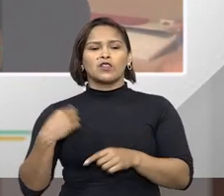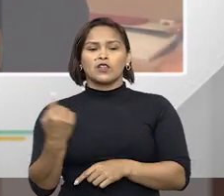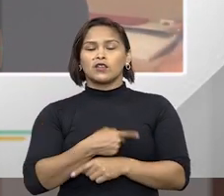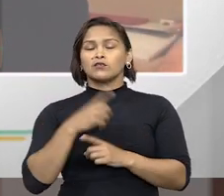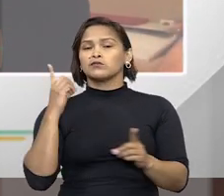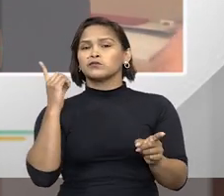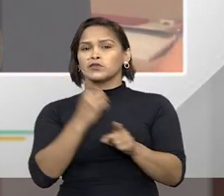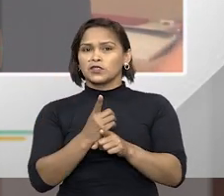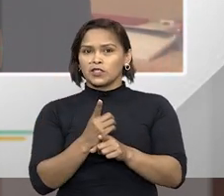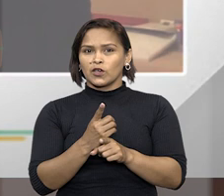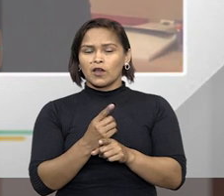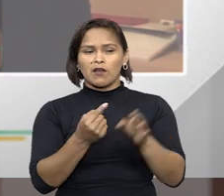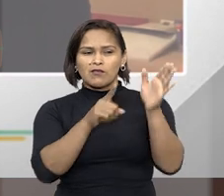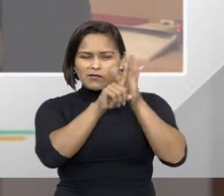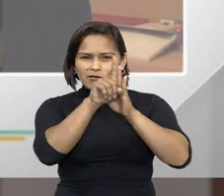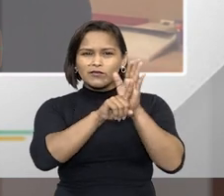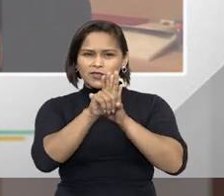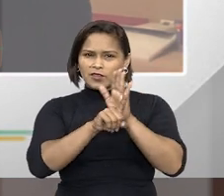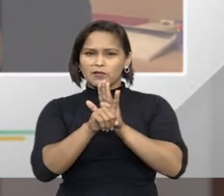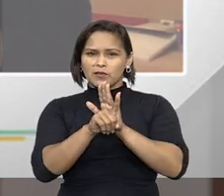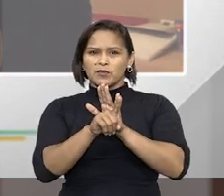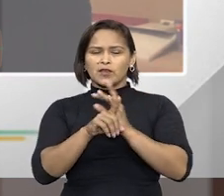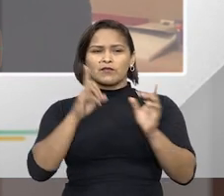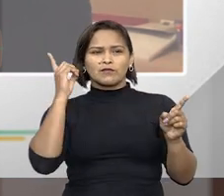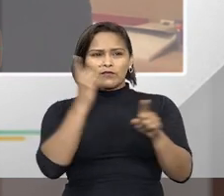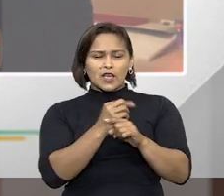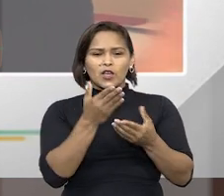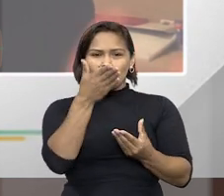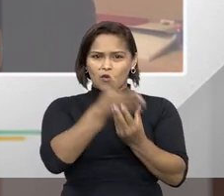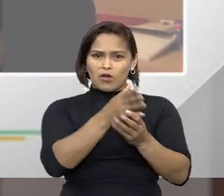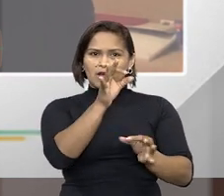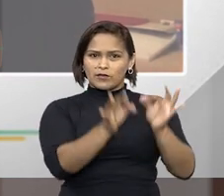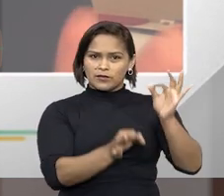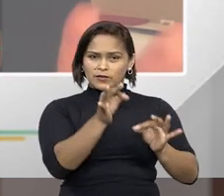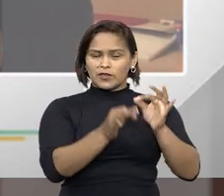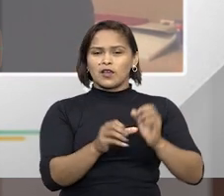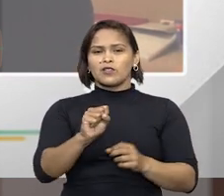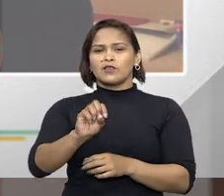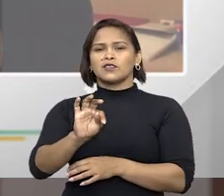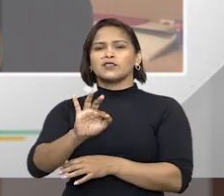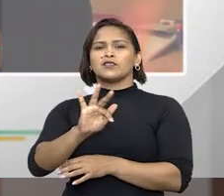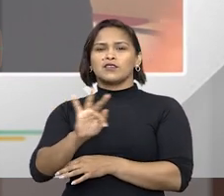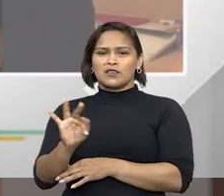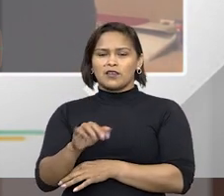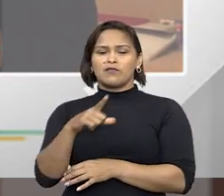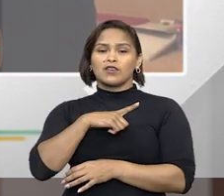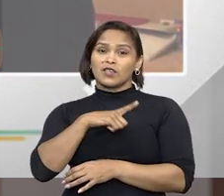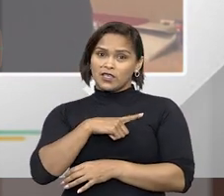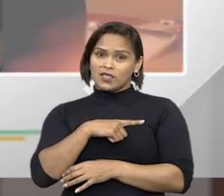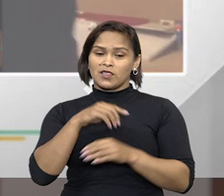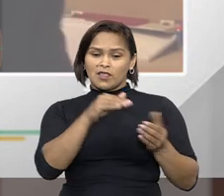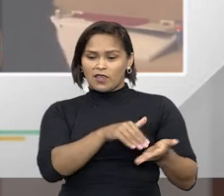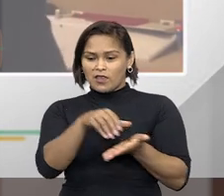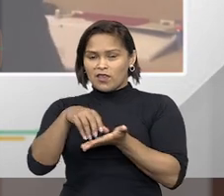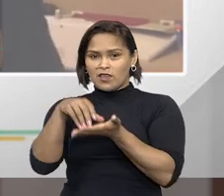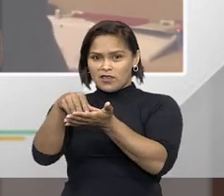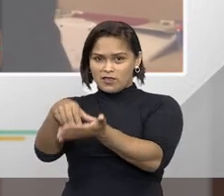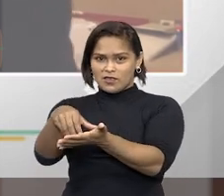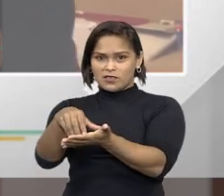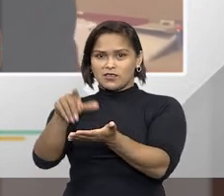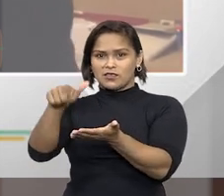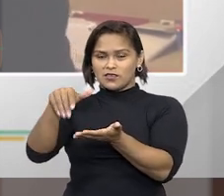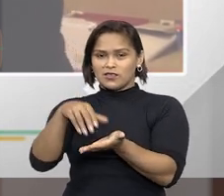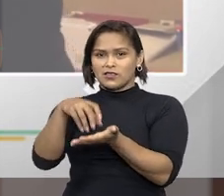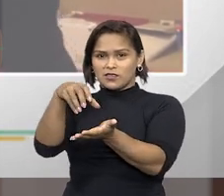e nós vamos encontrar precedentes no Supremo Tribunal Federal, suprimindo a instância do Superior Tribunal